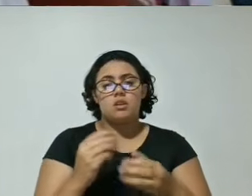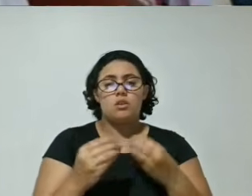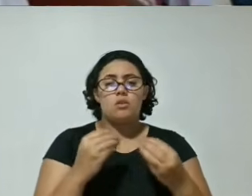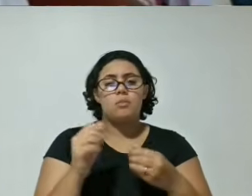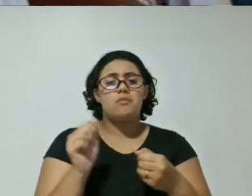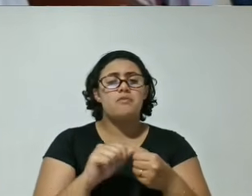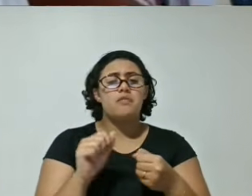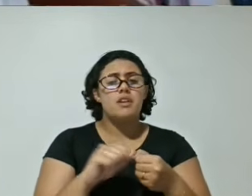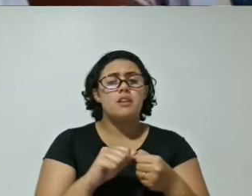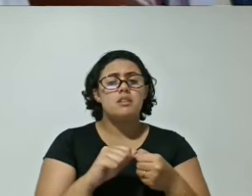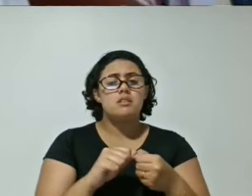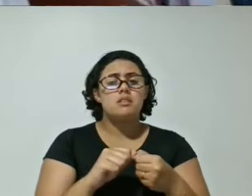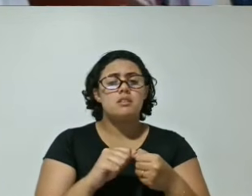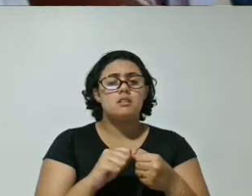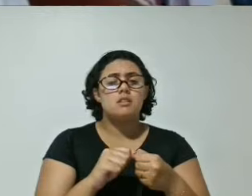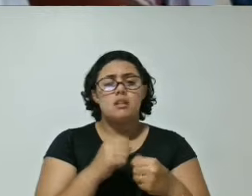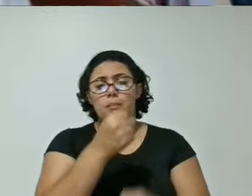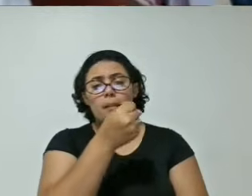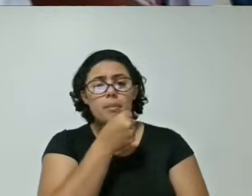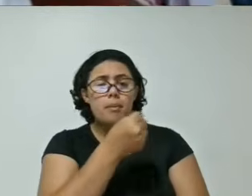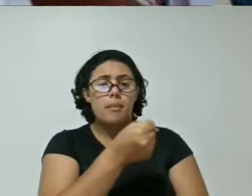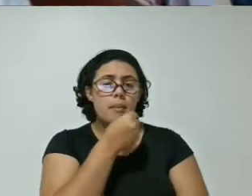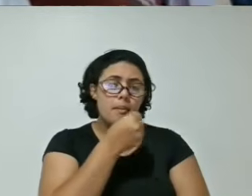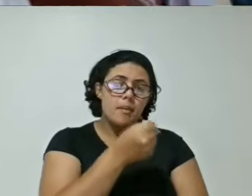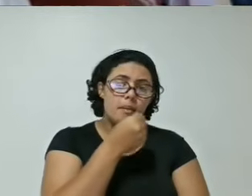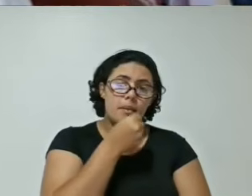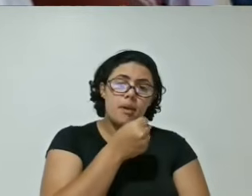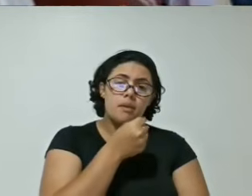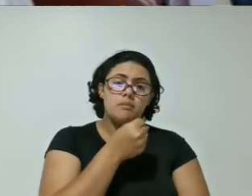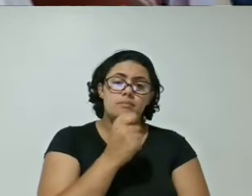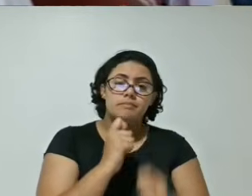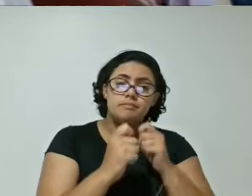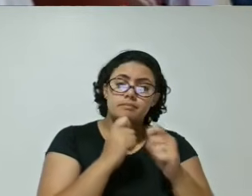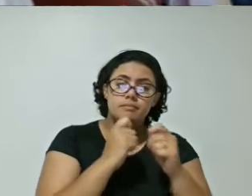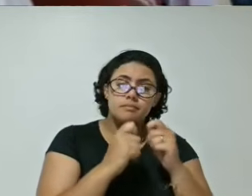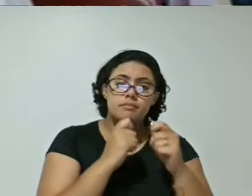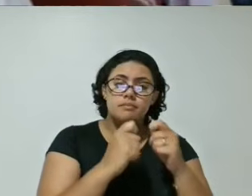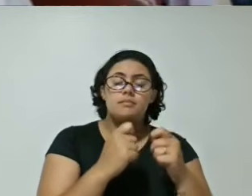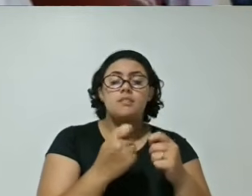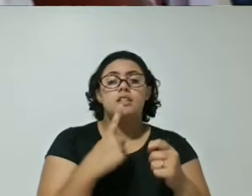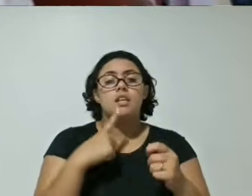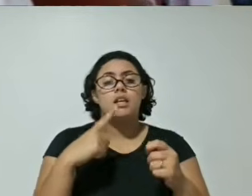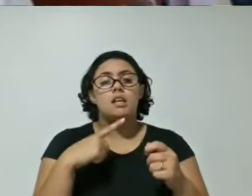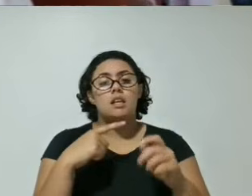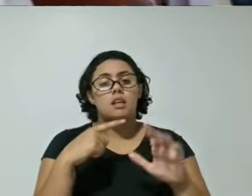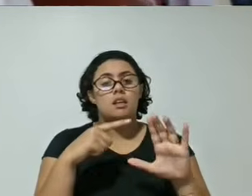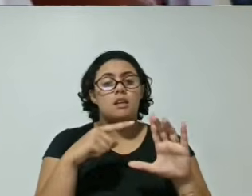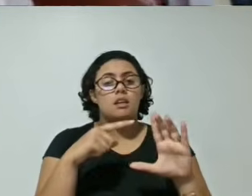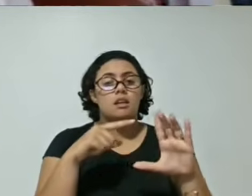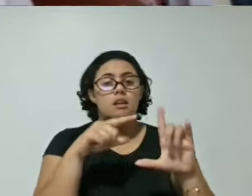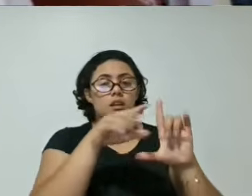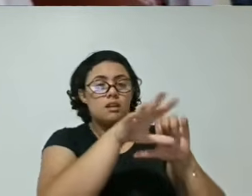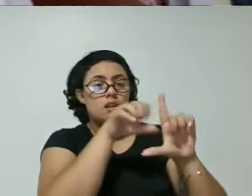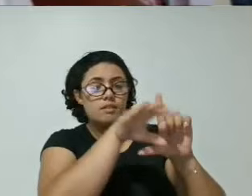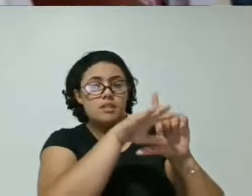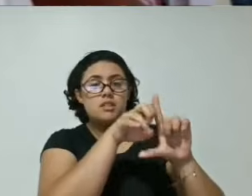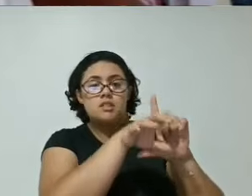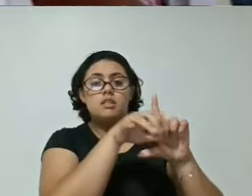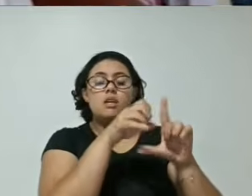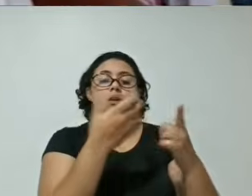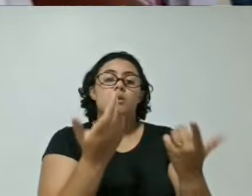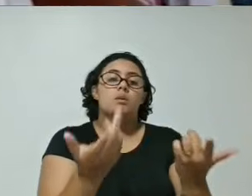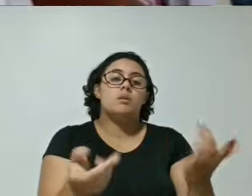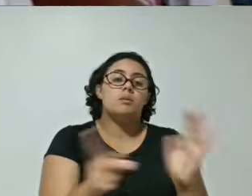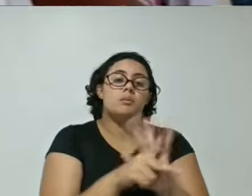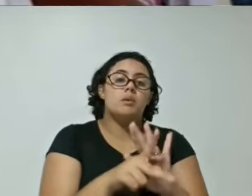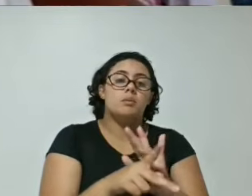como vocês fizeram as entrevistas, né? Você tem a gravação, o material de vídeo se perdeu, e vocês sistematizaram isso num banco